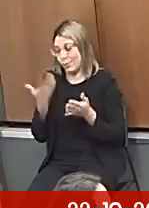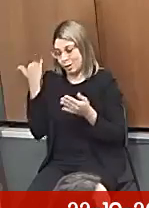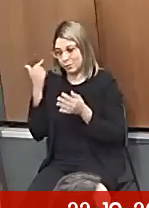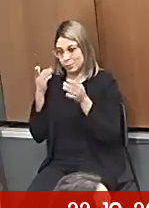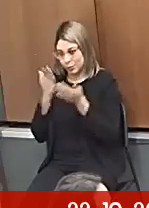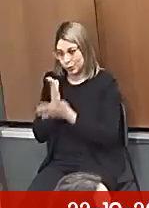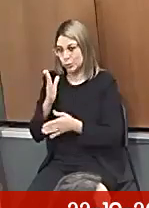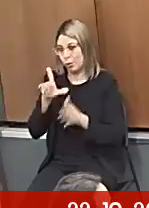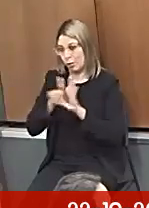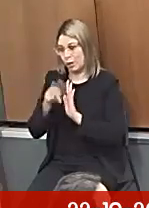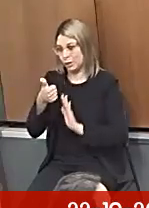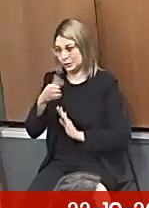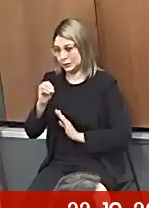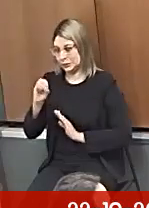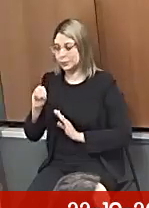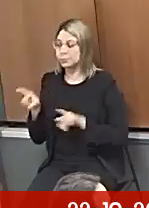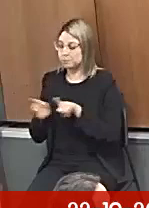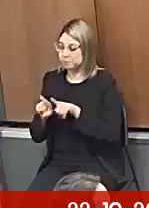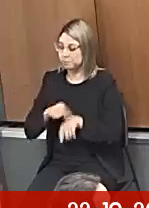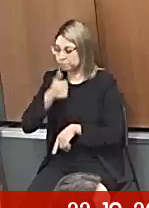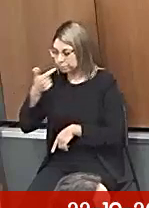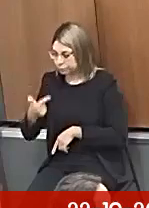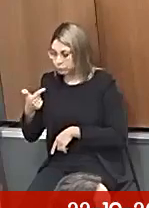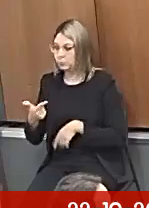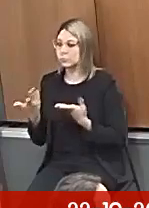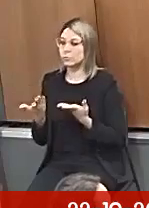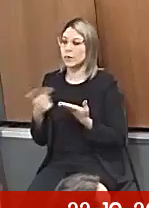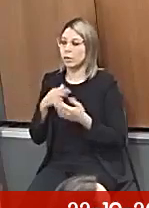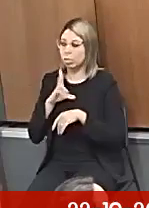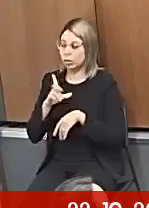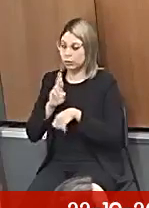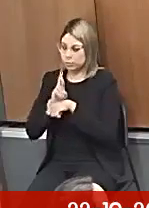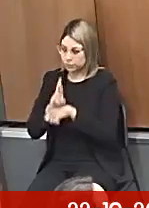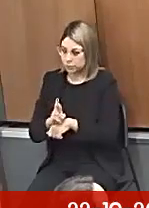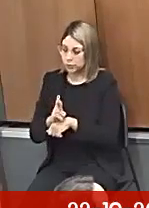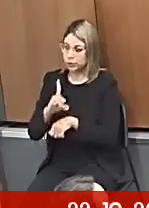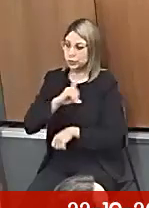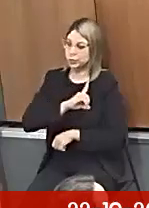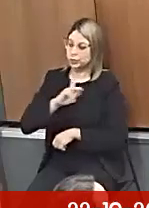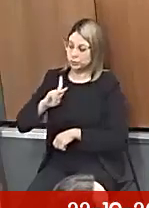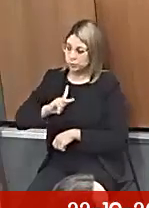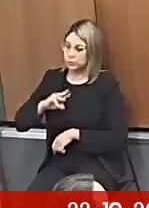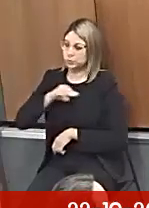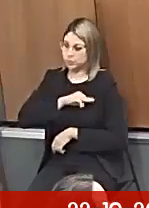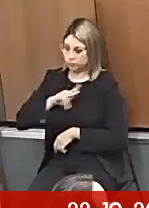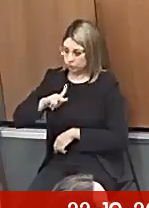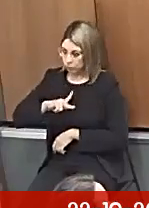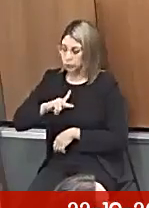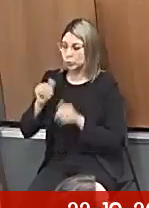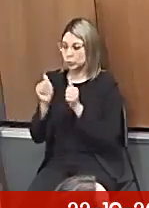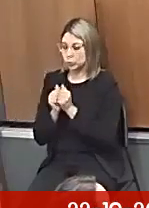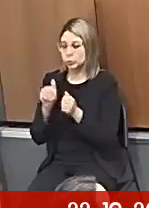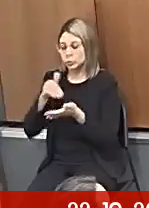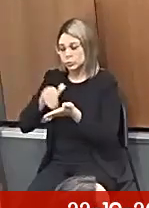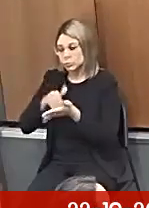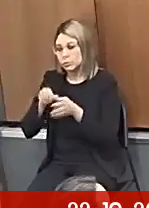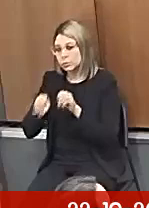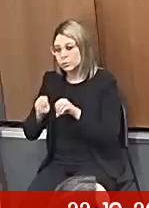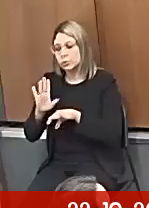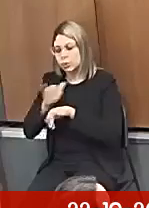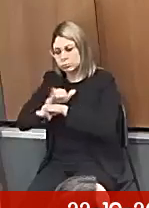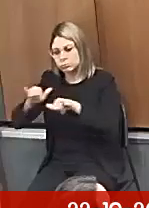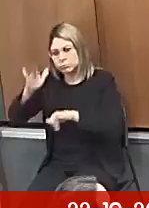presidente, é que nós tivemos, eu tenho aqui representante da Defensoria Pública, Ministério Público, tivemos com a Secretaria de Educação, e ela